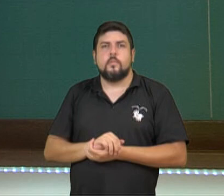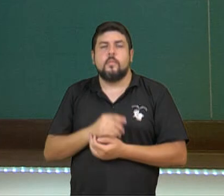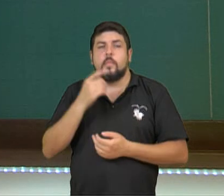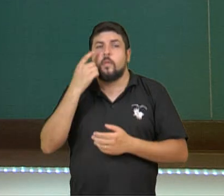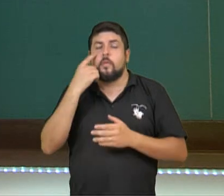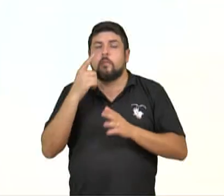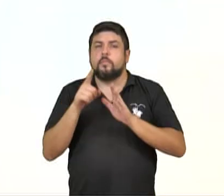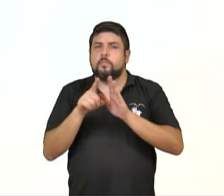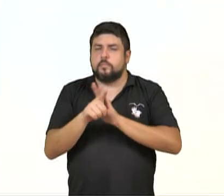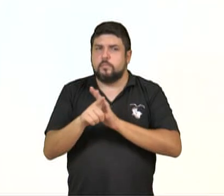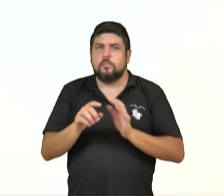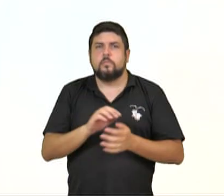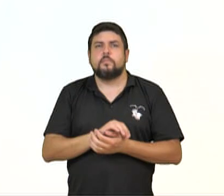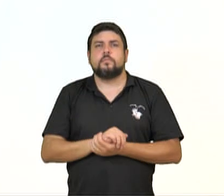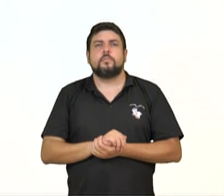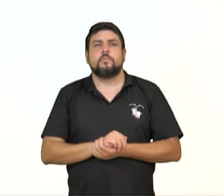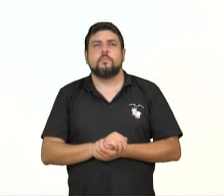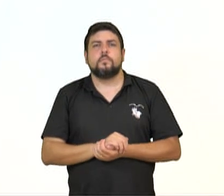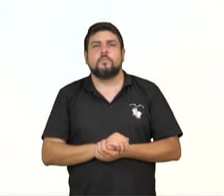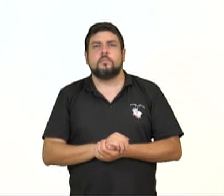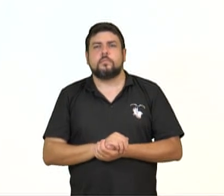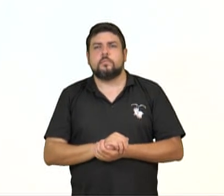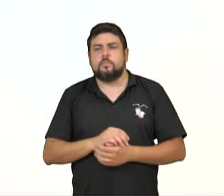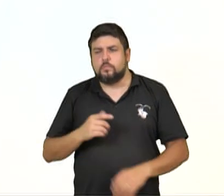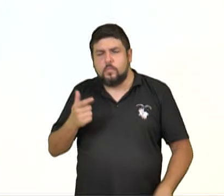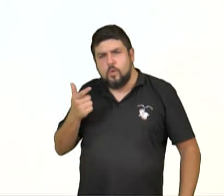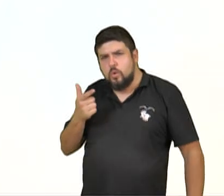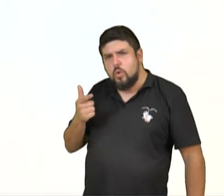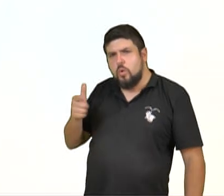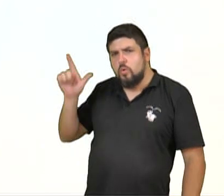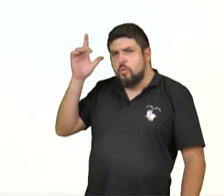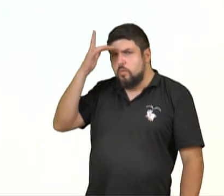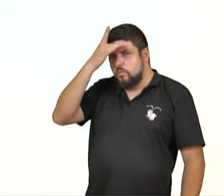que vai ser. Outra pessoa calculou a área